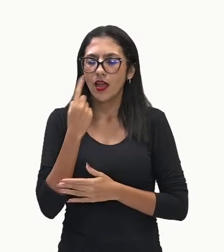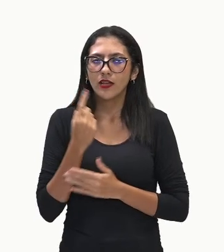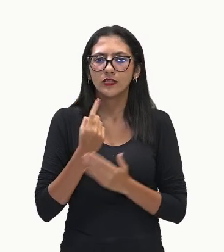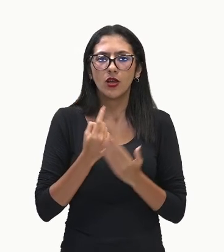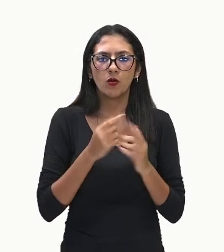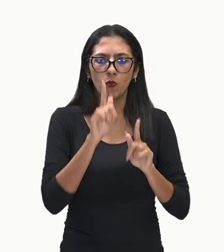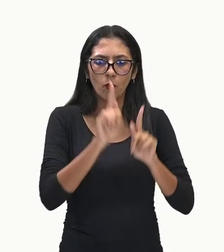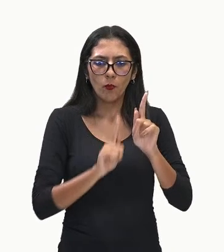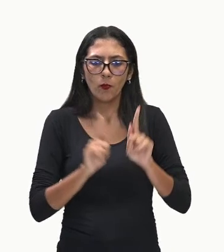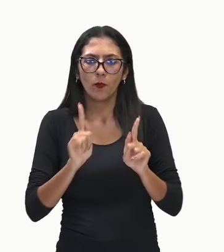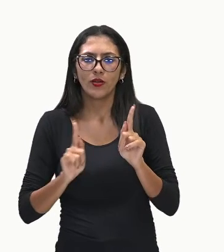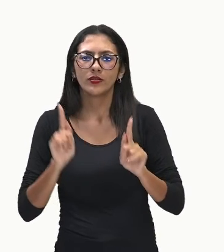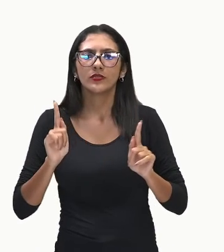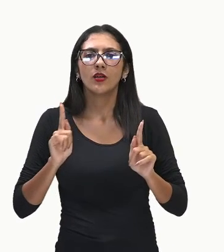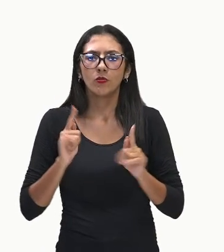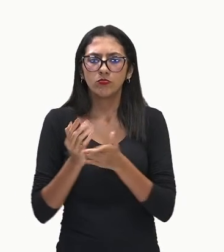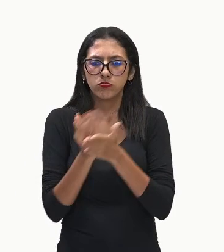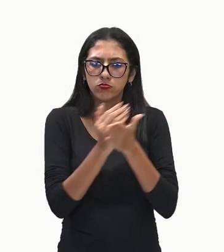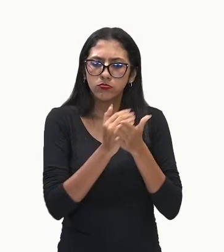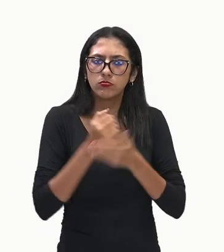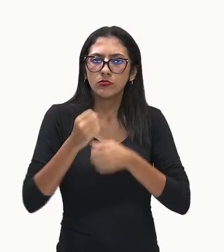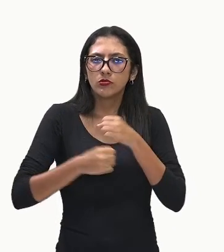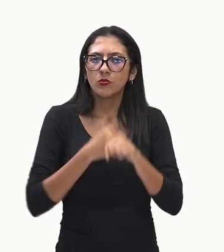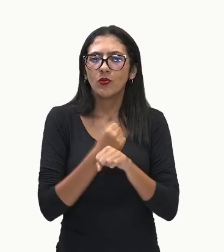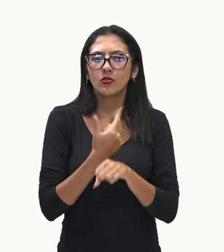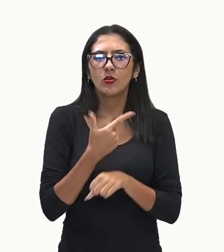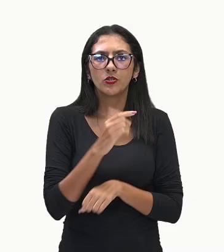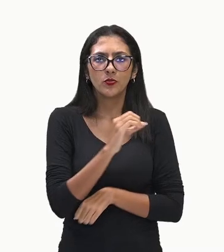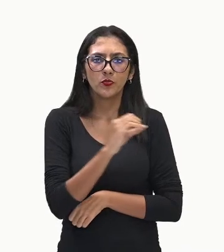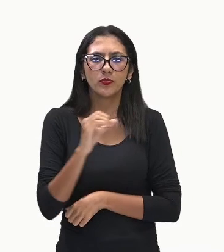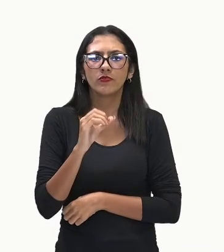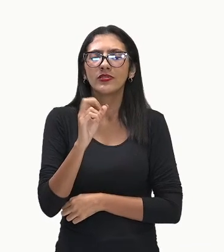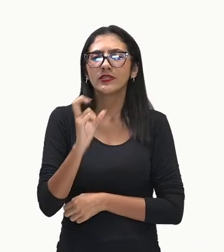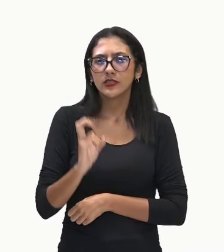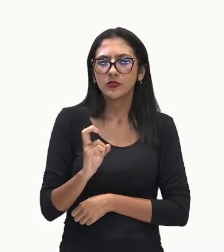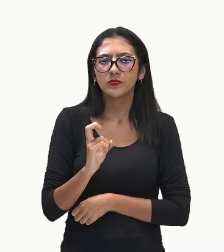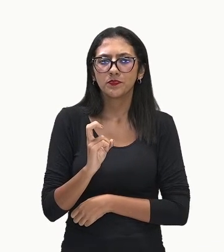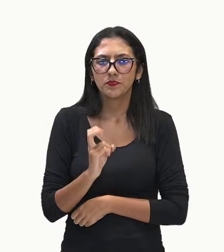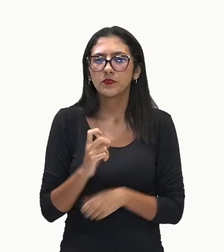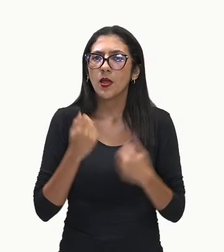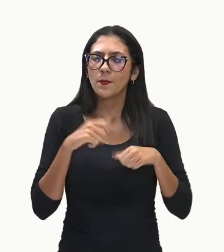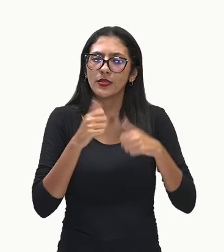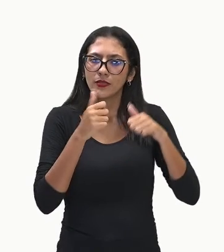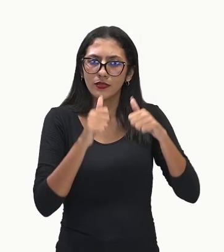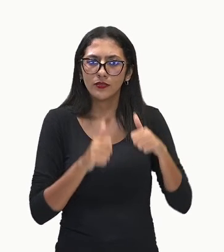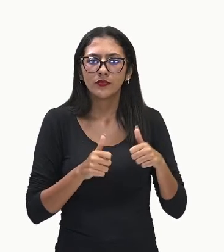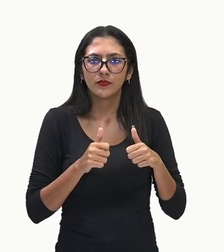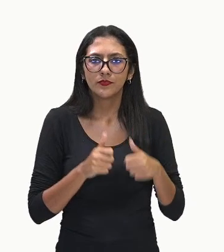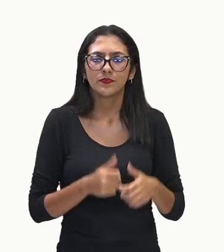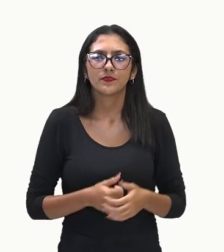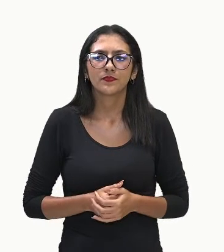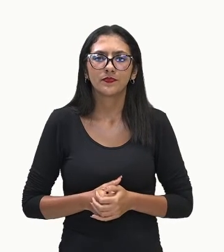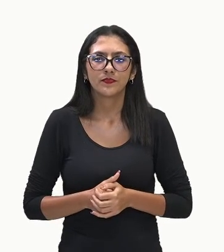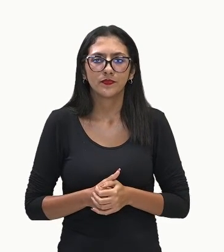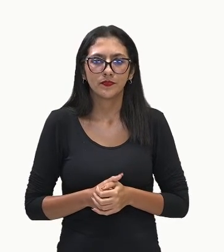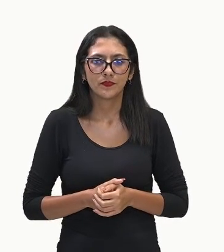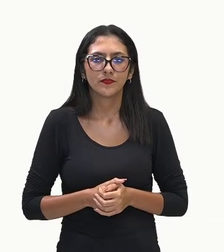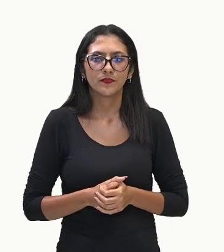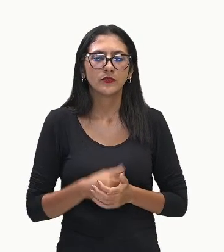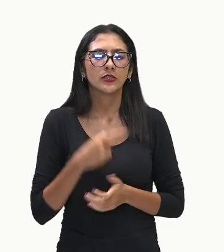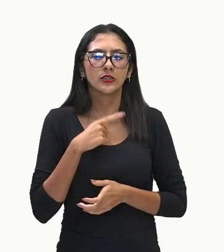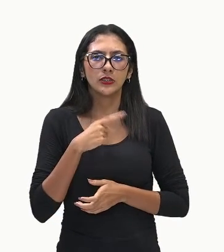com a produção em 2005. Então, todas essas informações você tem que analisar direitinho, né? Produção em